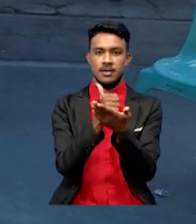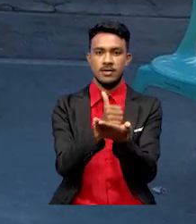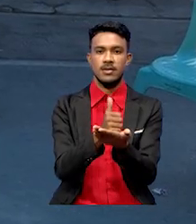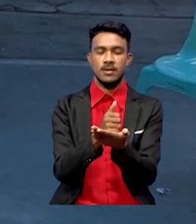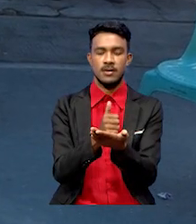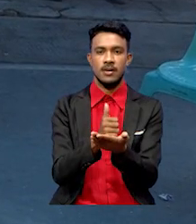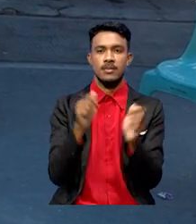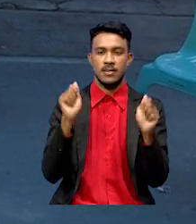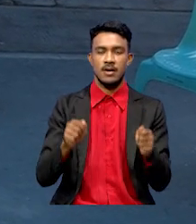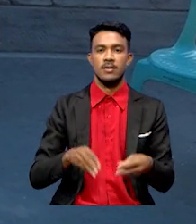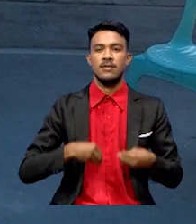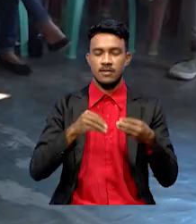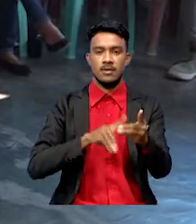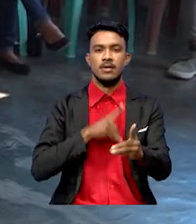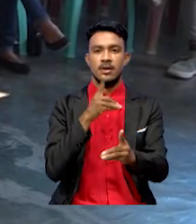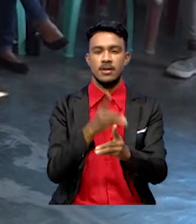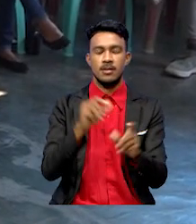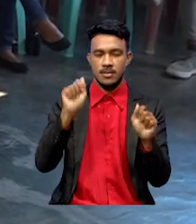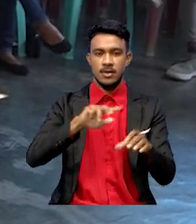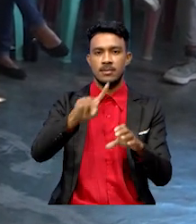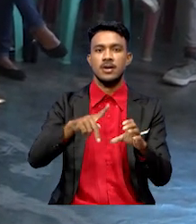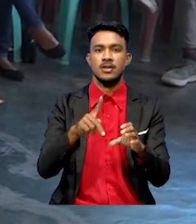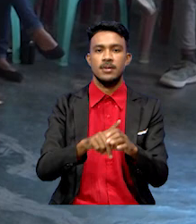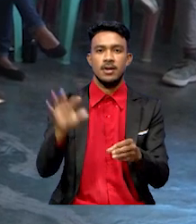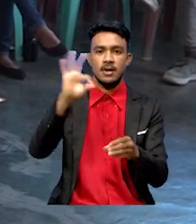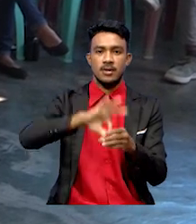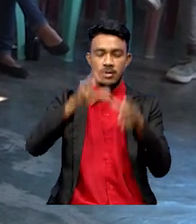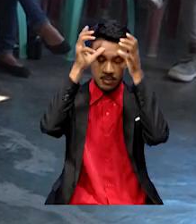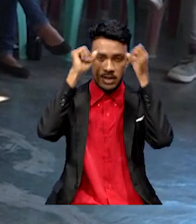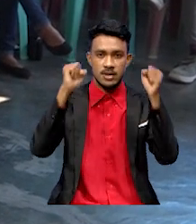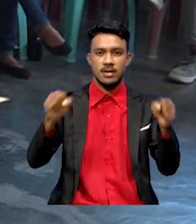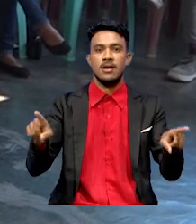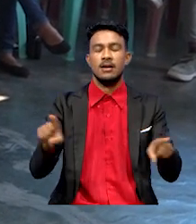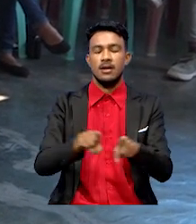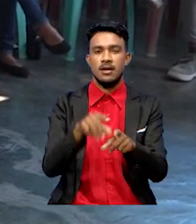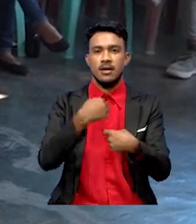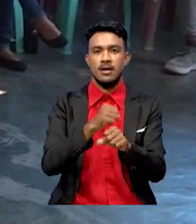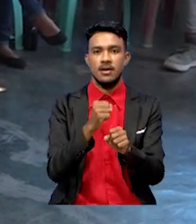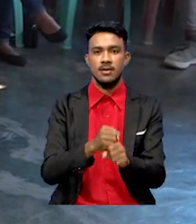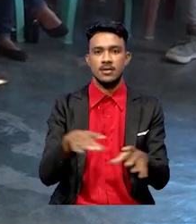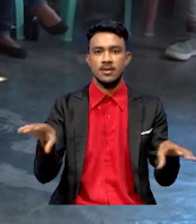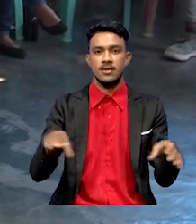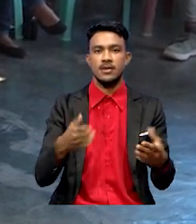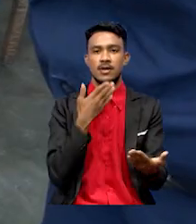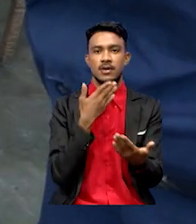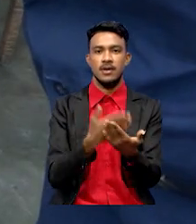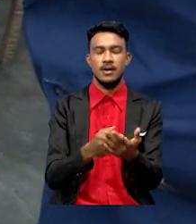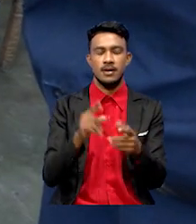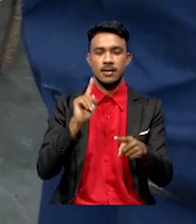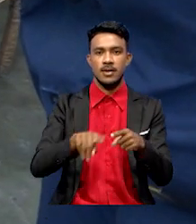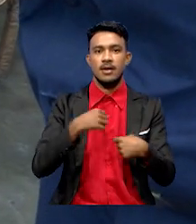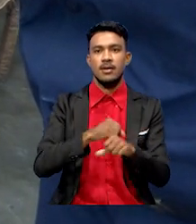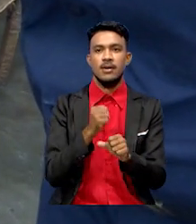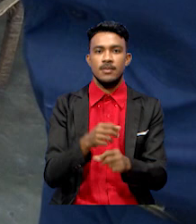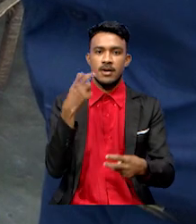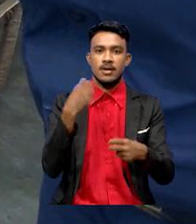jisse ame ni direito e ame mos bele participa iha eleição presidencial cria sistema de neve que dia atune le bele halo ame atrapalha tama